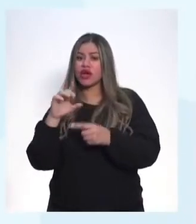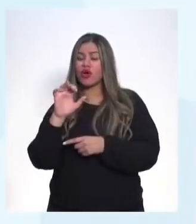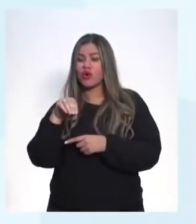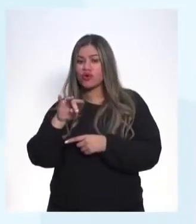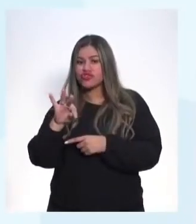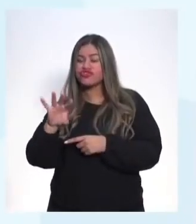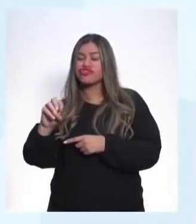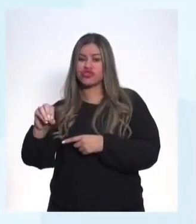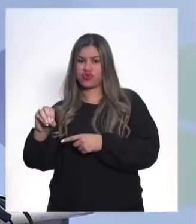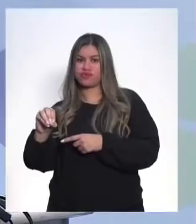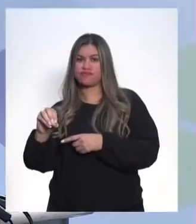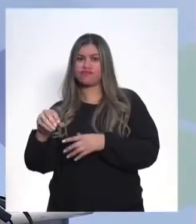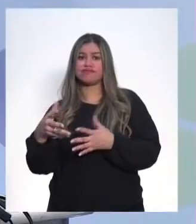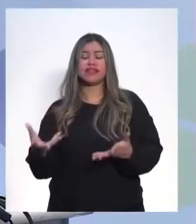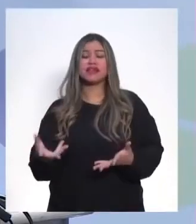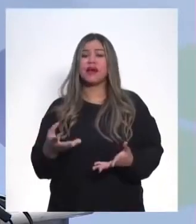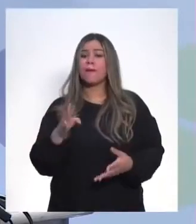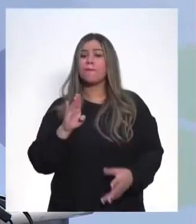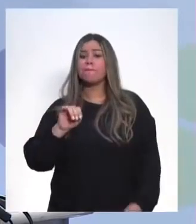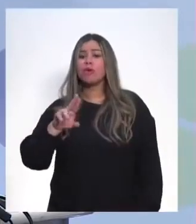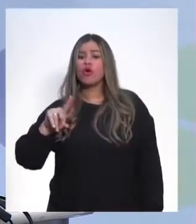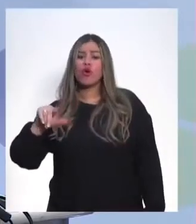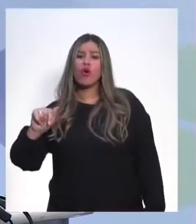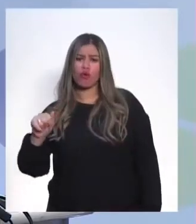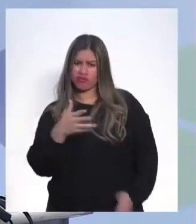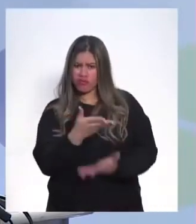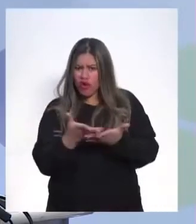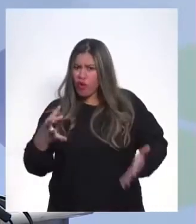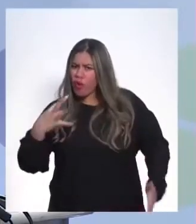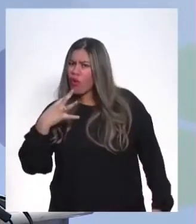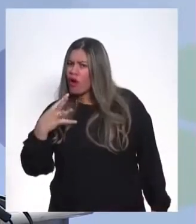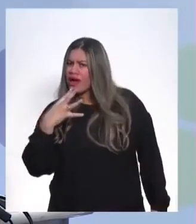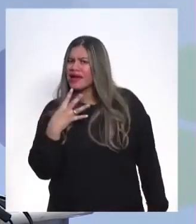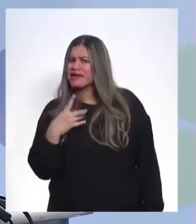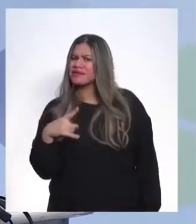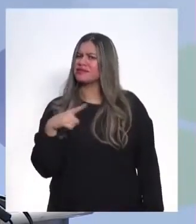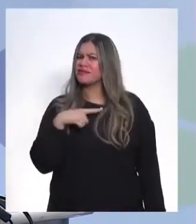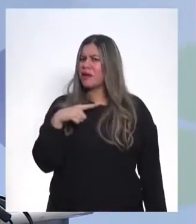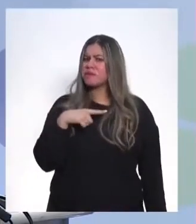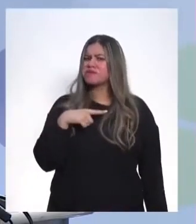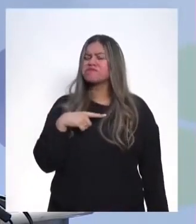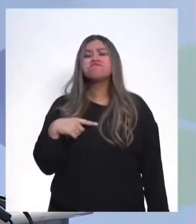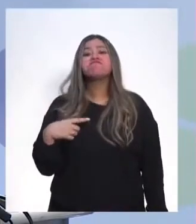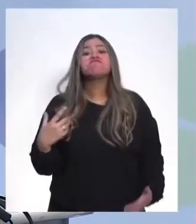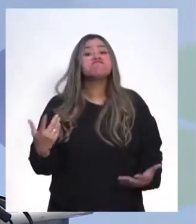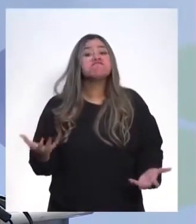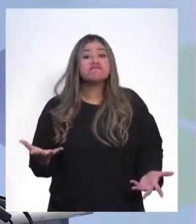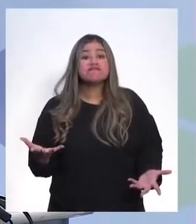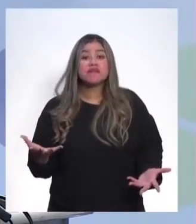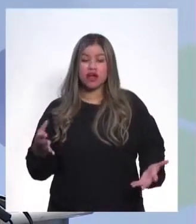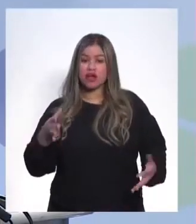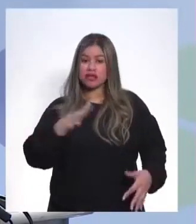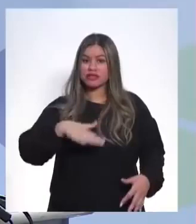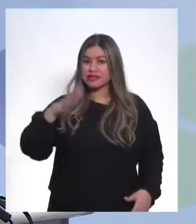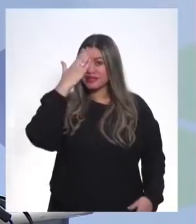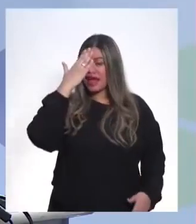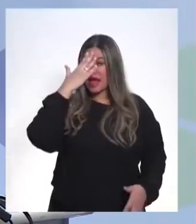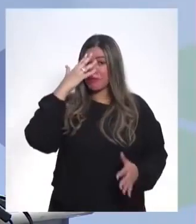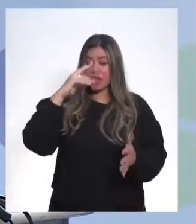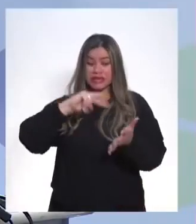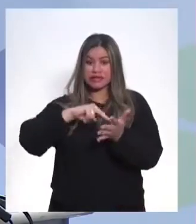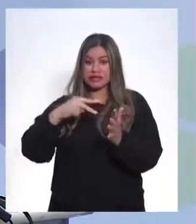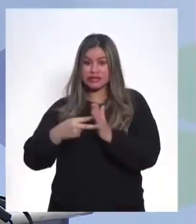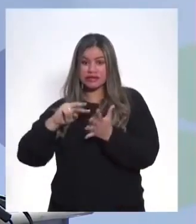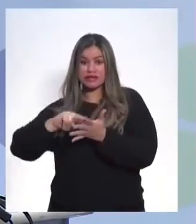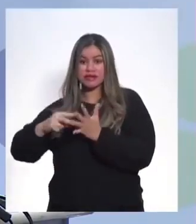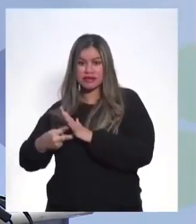aí. Todas essas palavras aí, vocês conhecem, vocês reconhecem essas palavras, expressões? Sabem o significado de todas